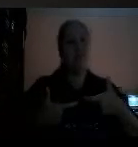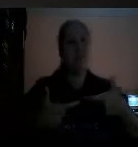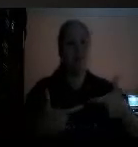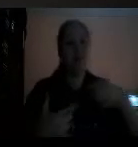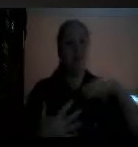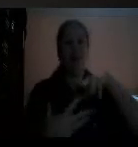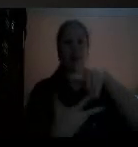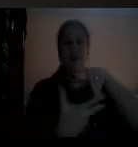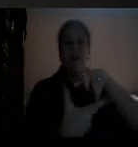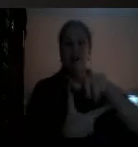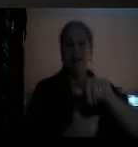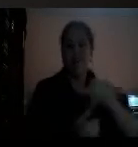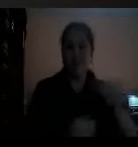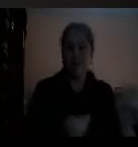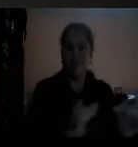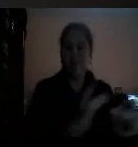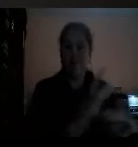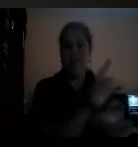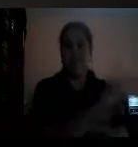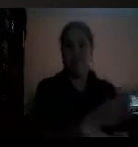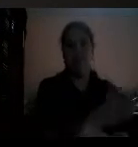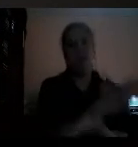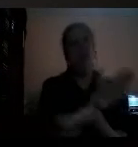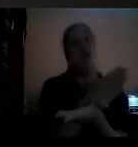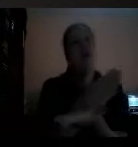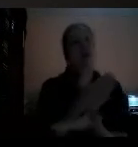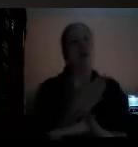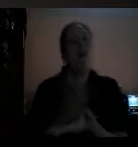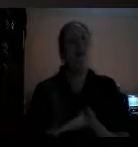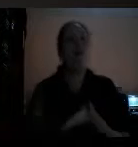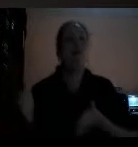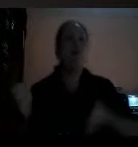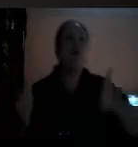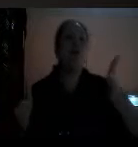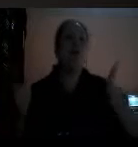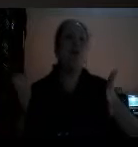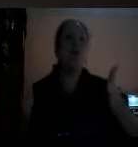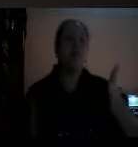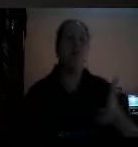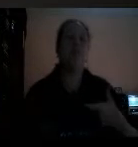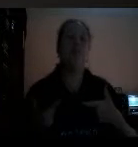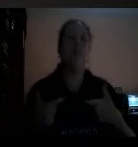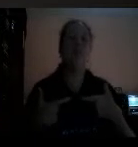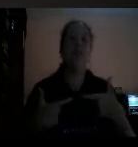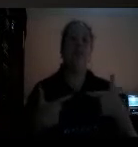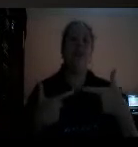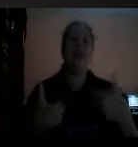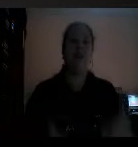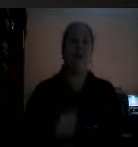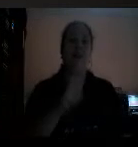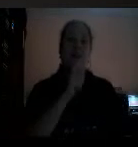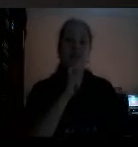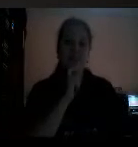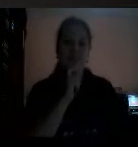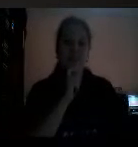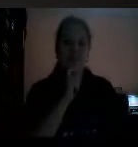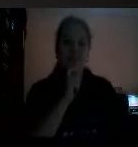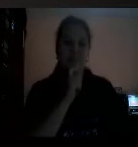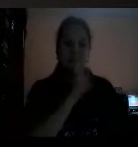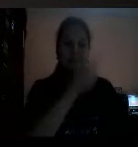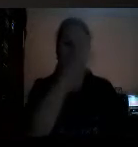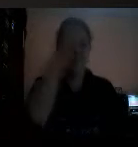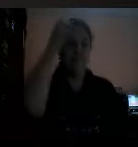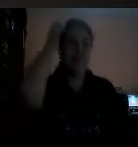chamada Guerra Fria, que por um acaso faremos um vídeo